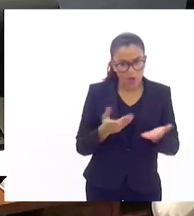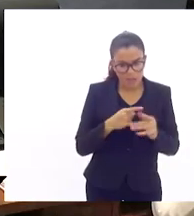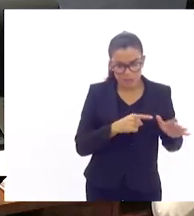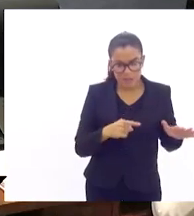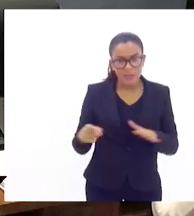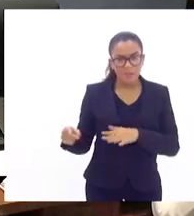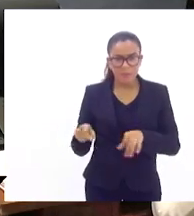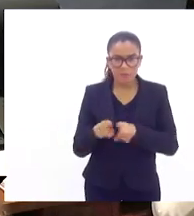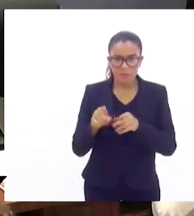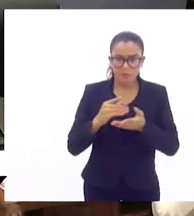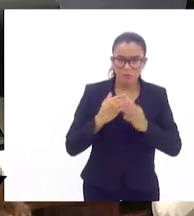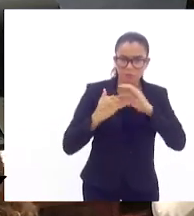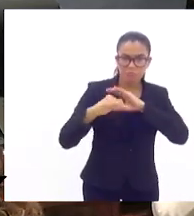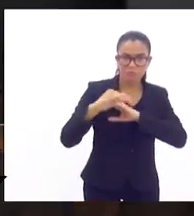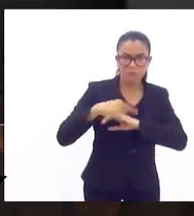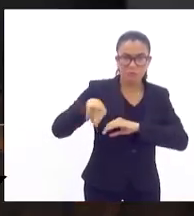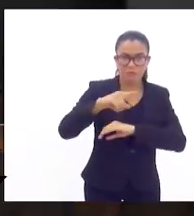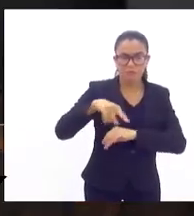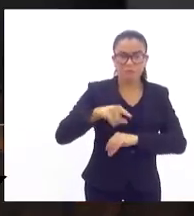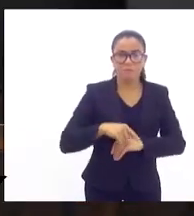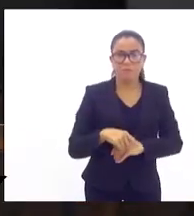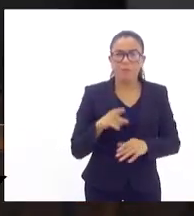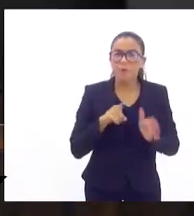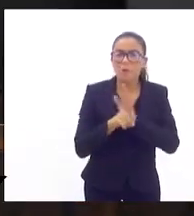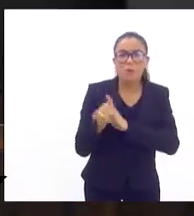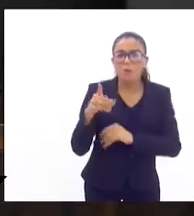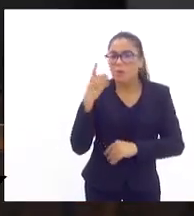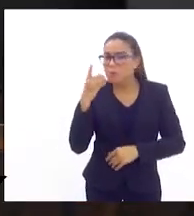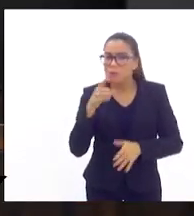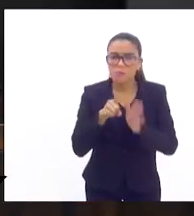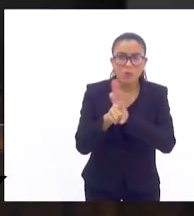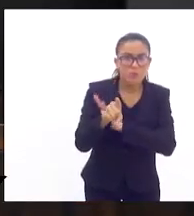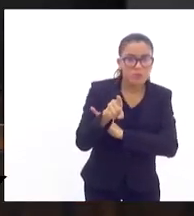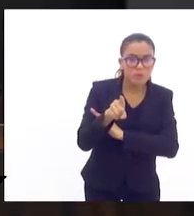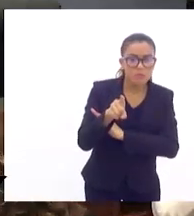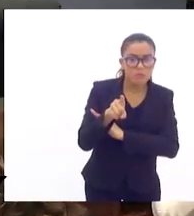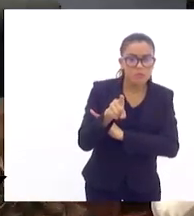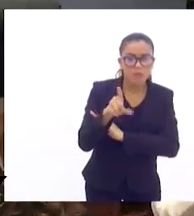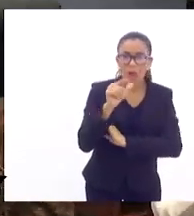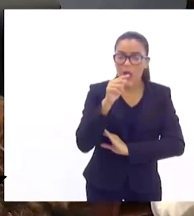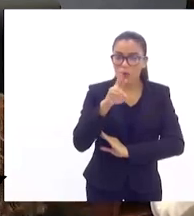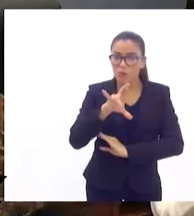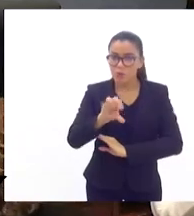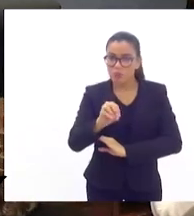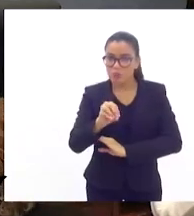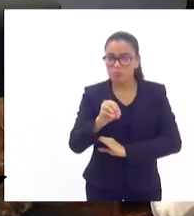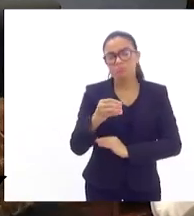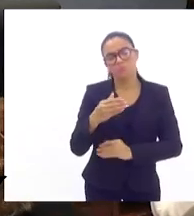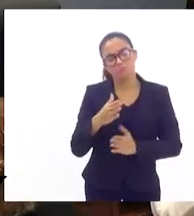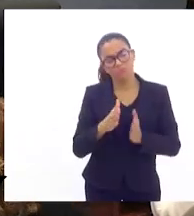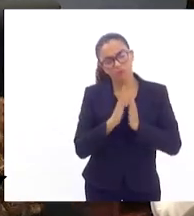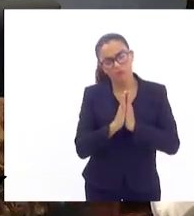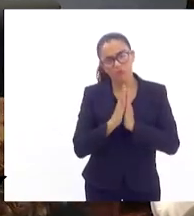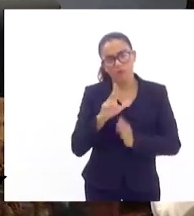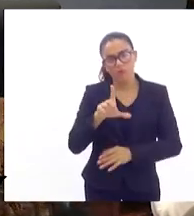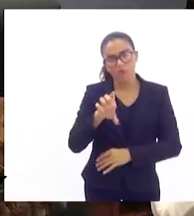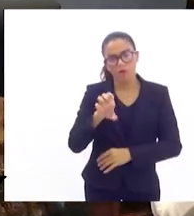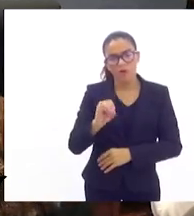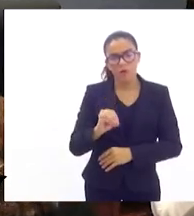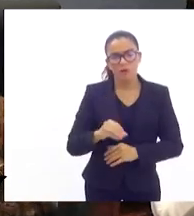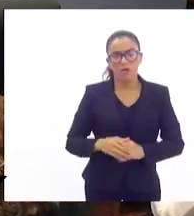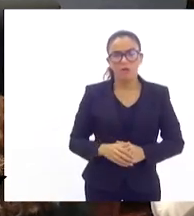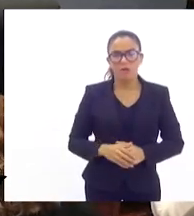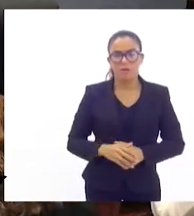para vocês. Tá, então tá bom. Você quer fazer alguma pergunta? Algum deputado quer fazer alguma pergunta para a Água do Rio? O Léo, por favor, Léo.